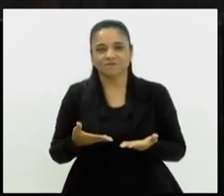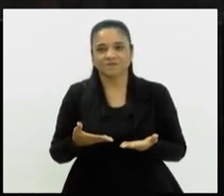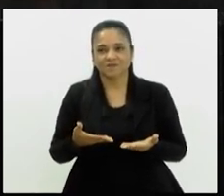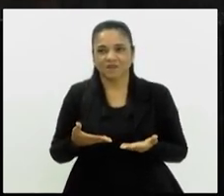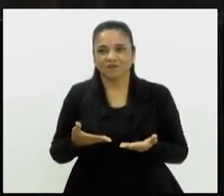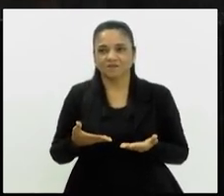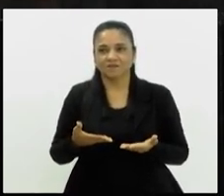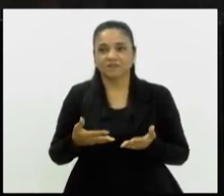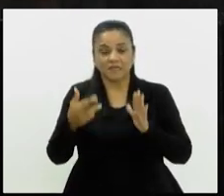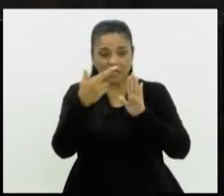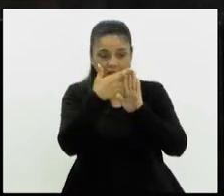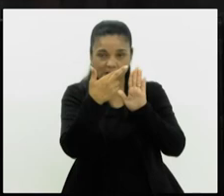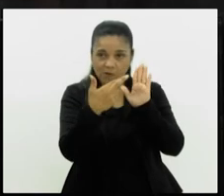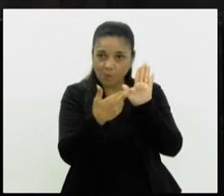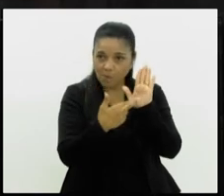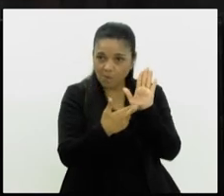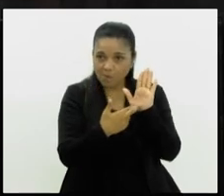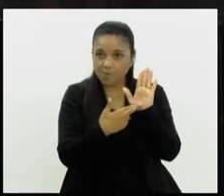que regulamenta